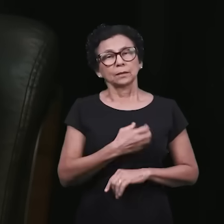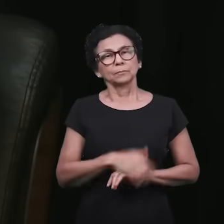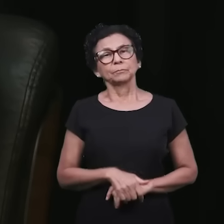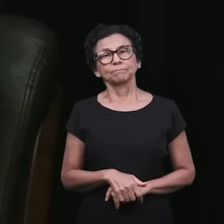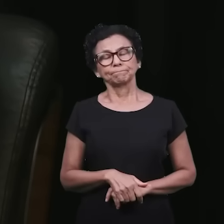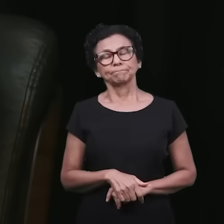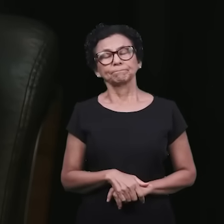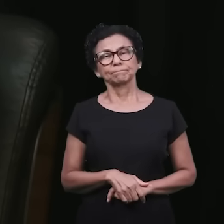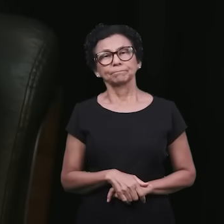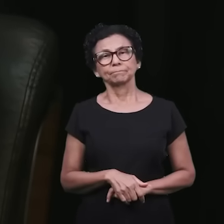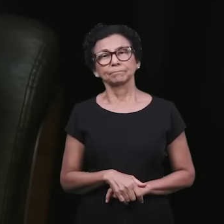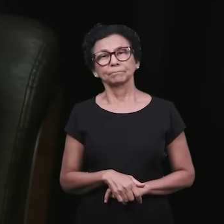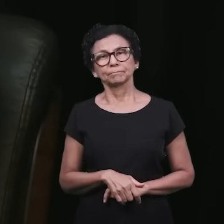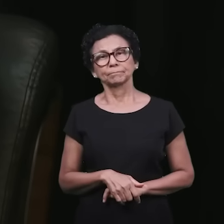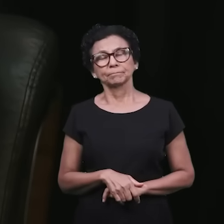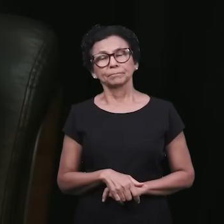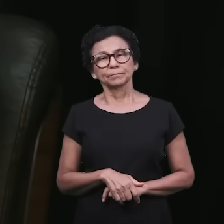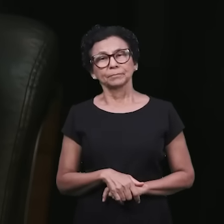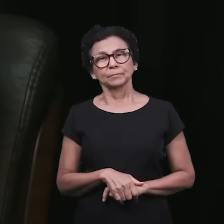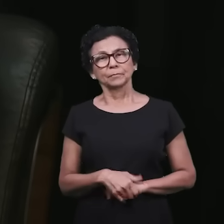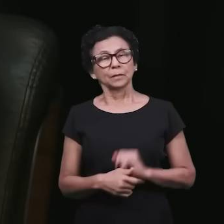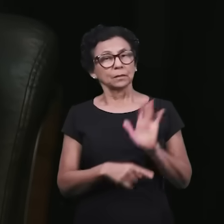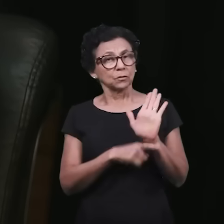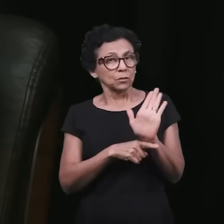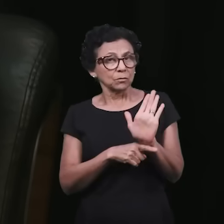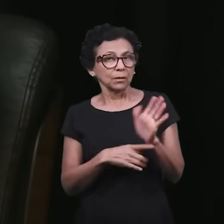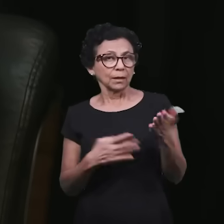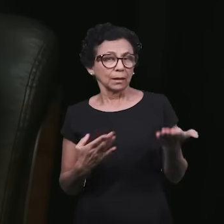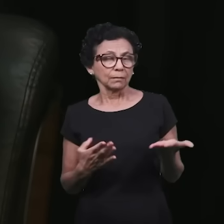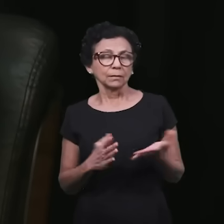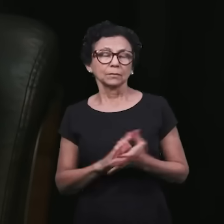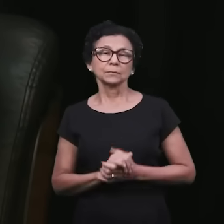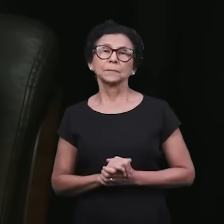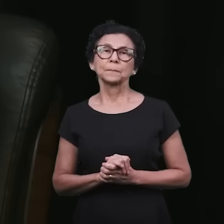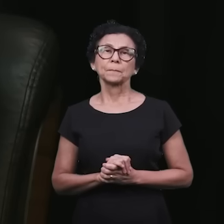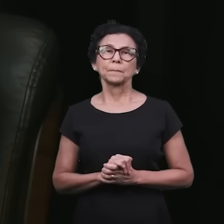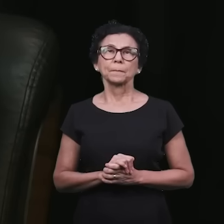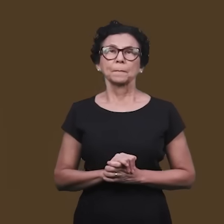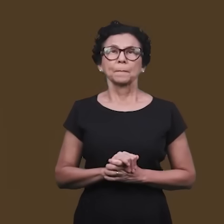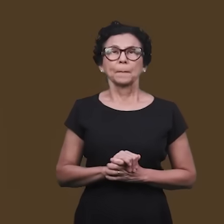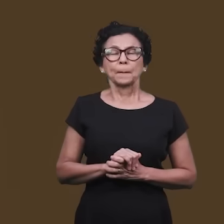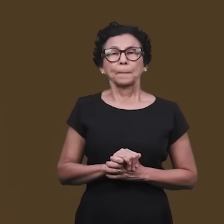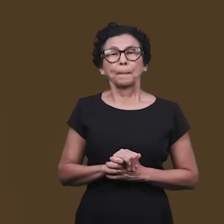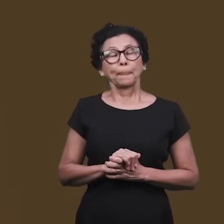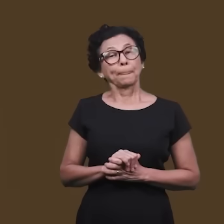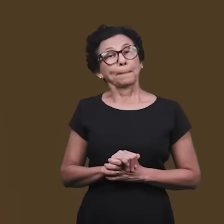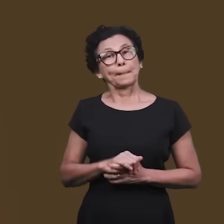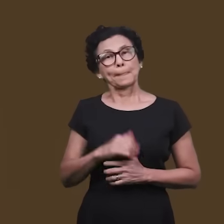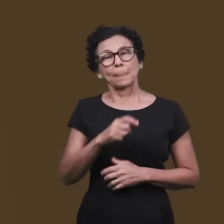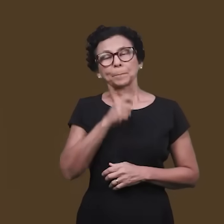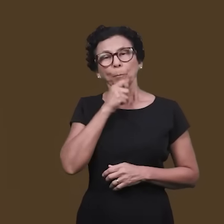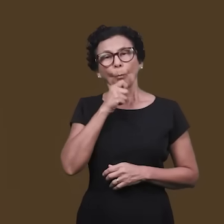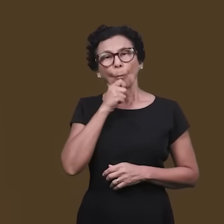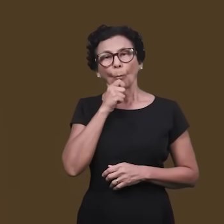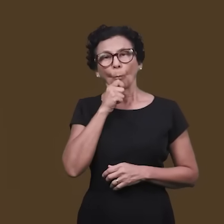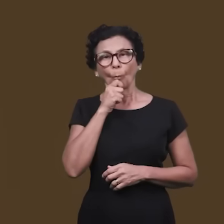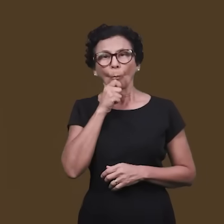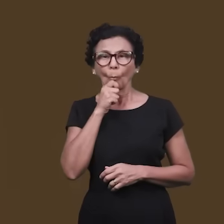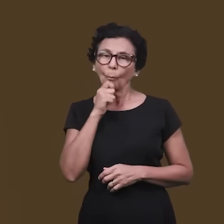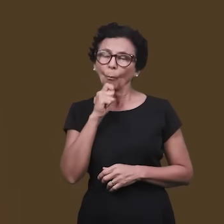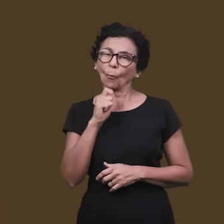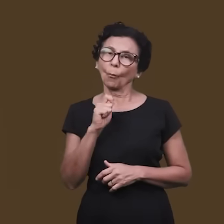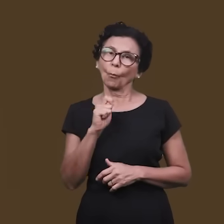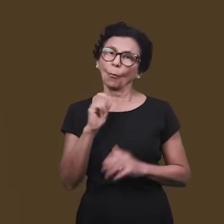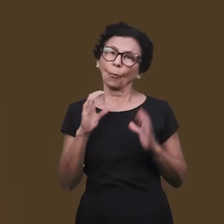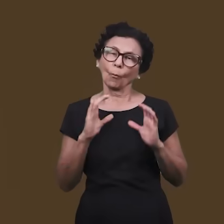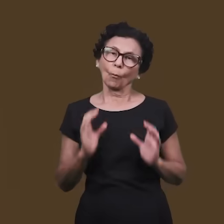isso? Exatamente. O que diz a palavra? Aquele que está sem disciplina não é filho bastardo. Está na Bíblia. Eu acho que você deve ter. O